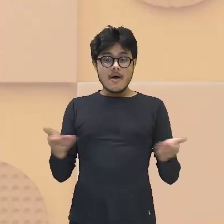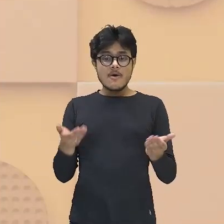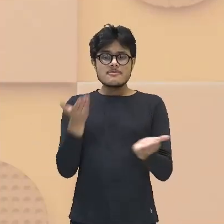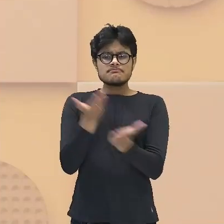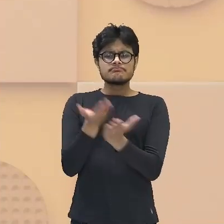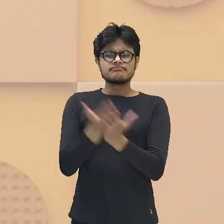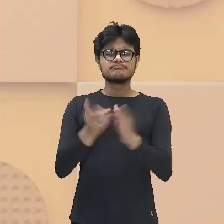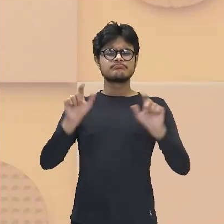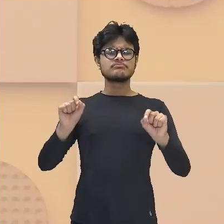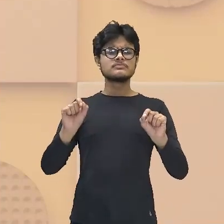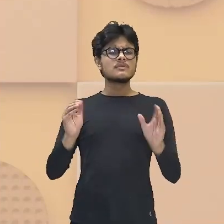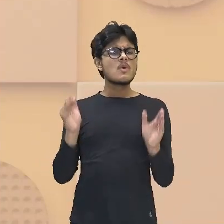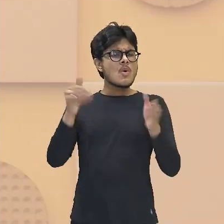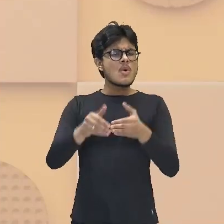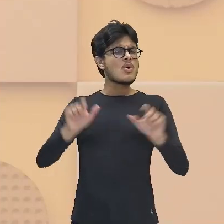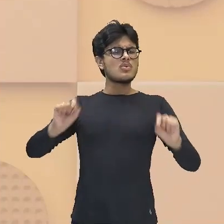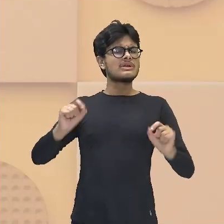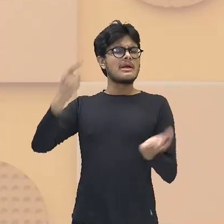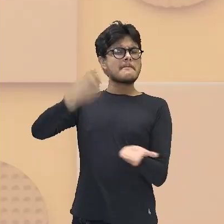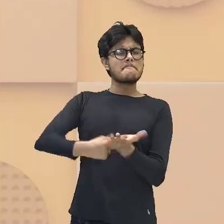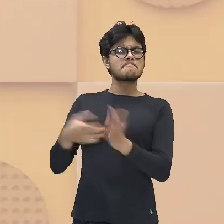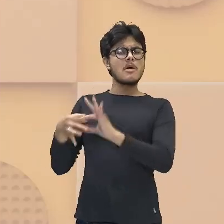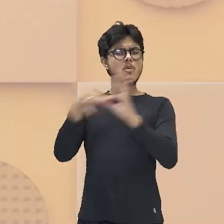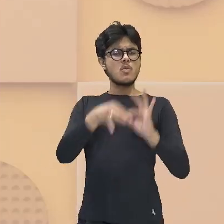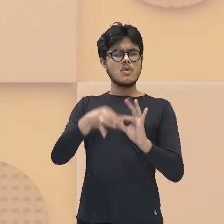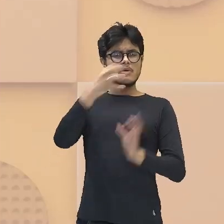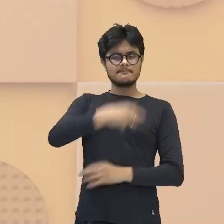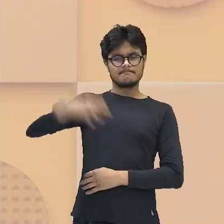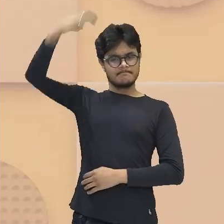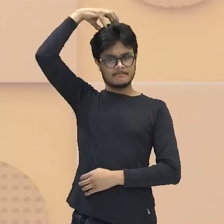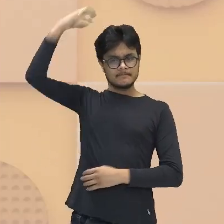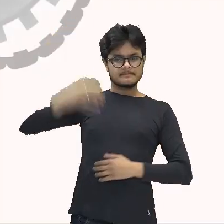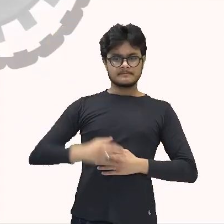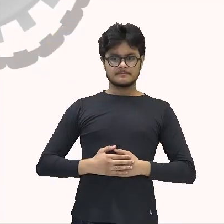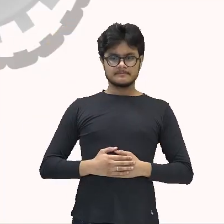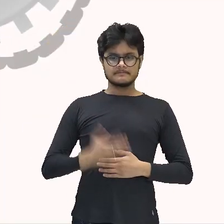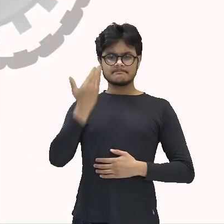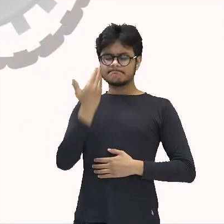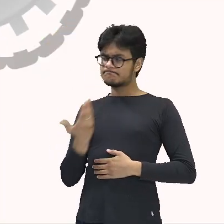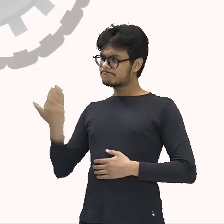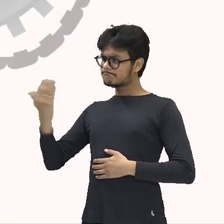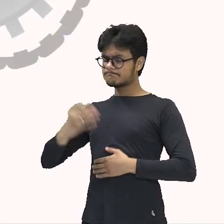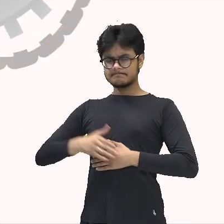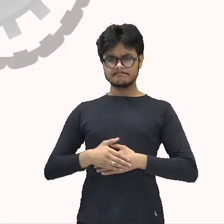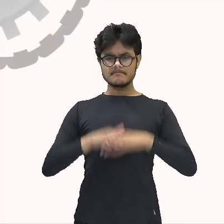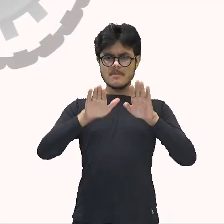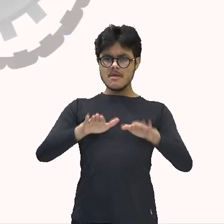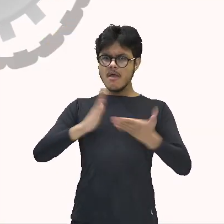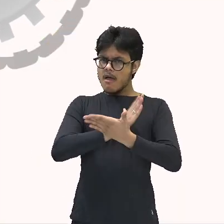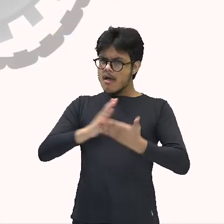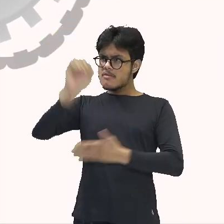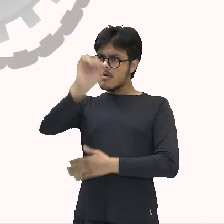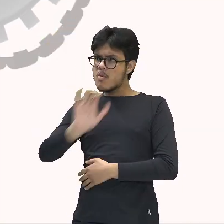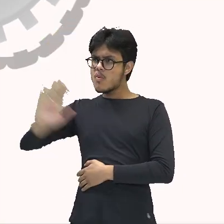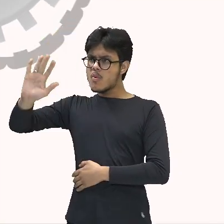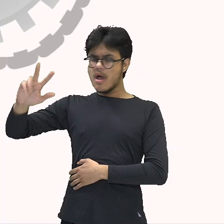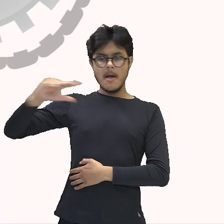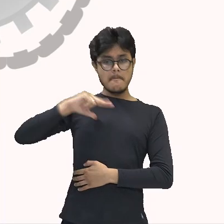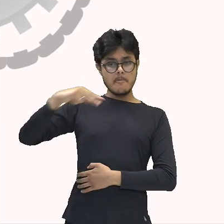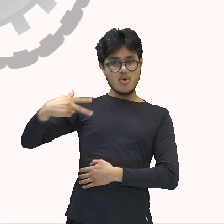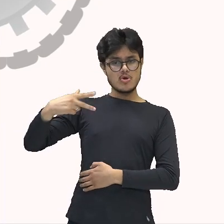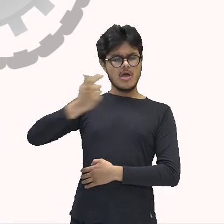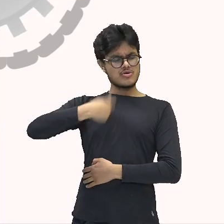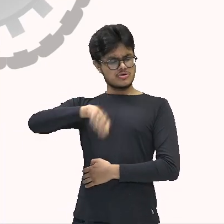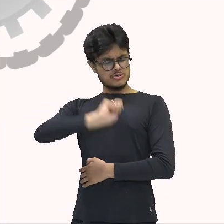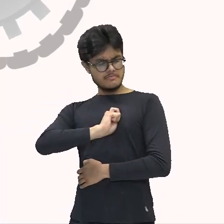mais sobre o que foi esse pacto colonial. Vamos dar uma olhada nesse VT. Nações europeias como Portugal,